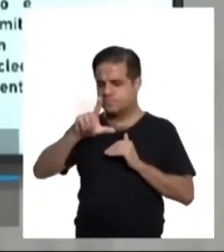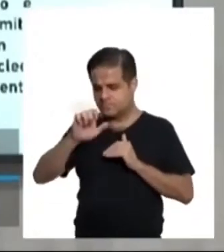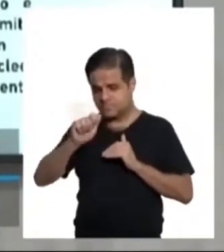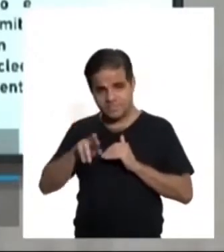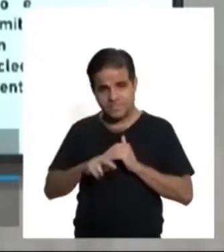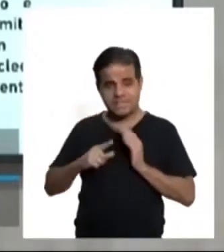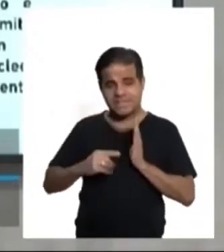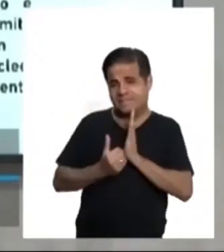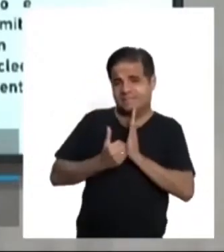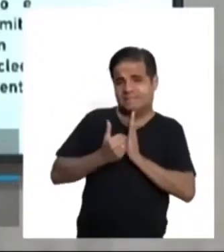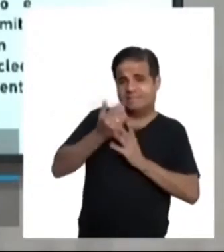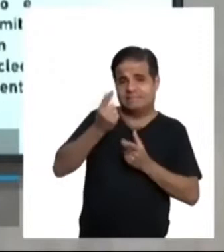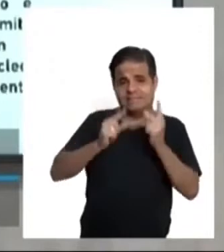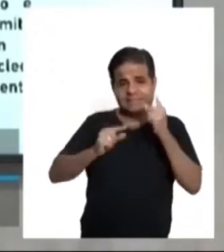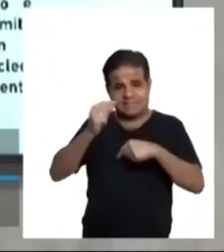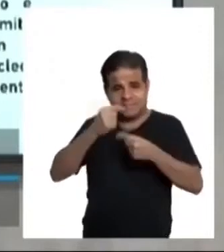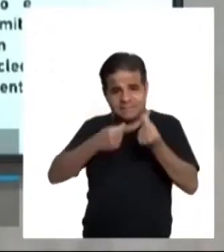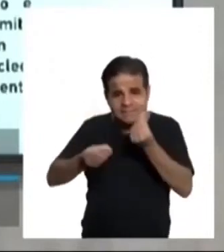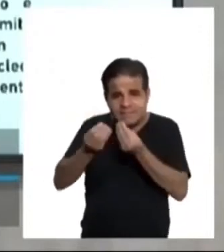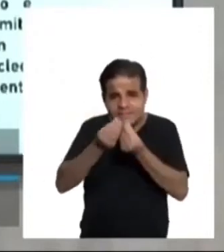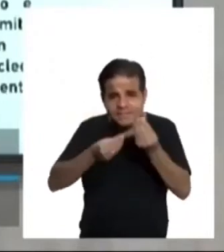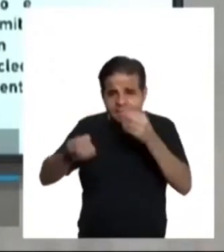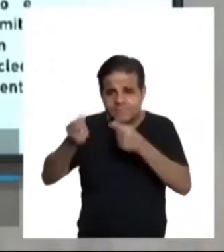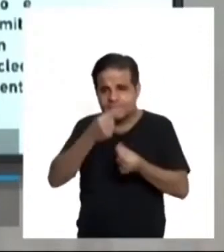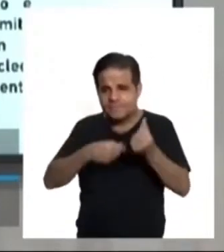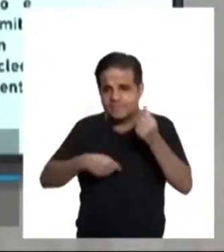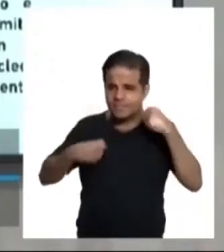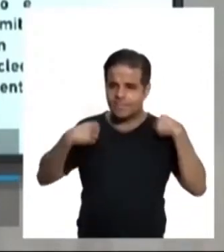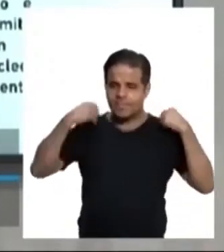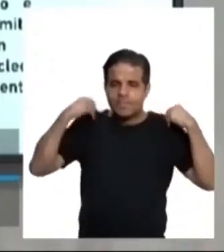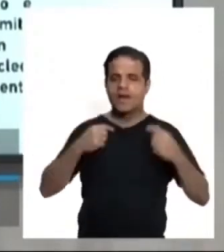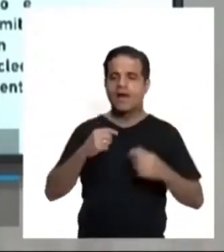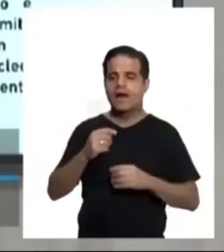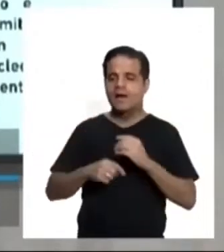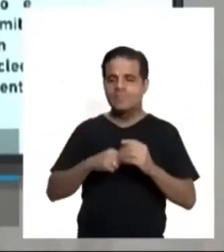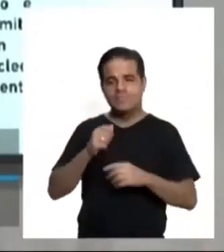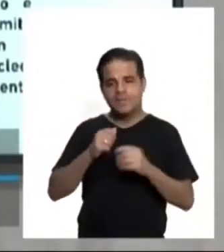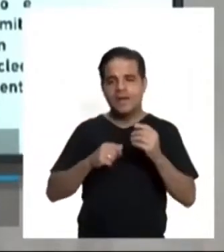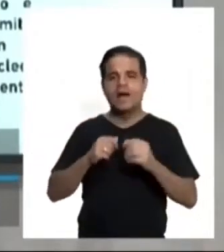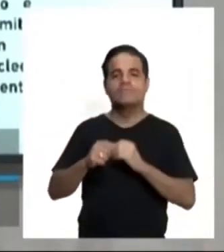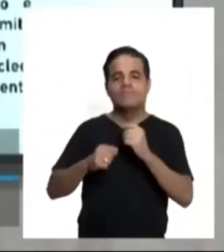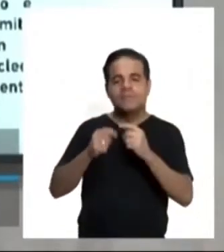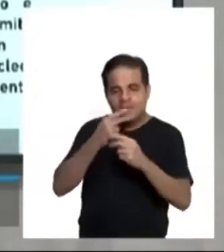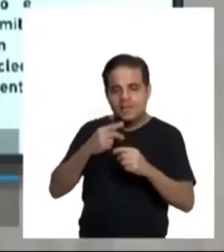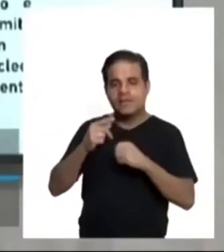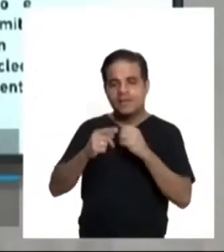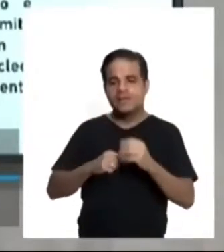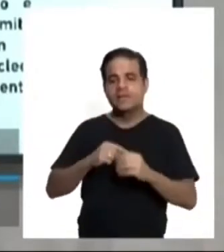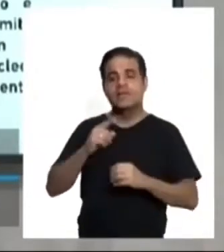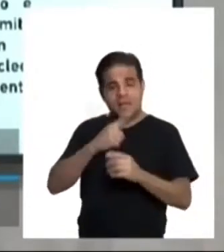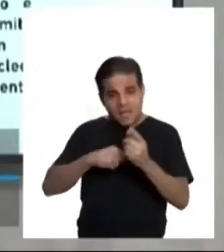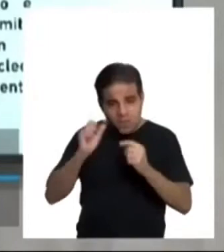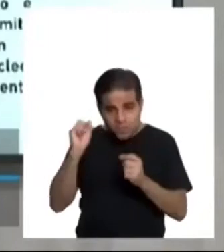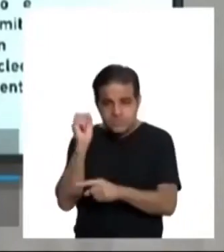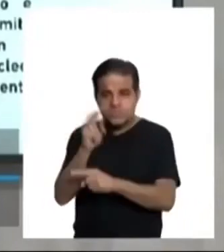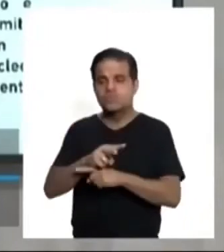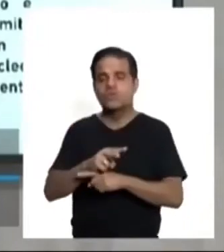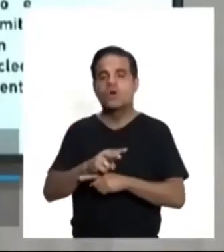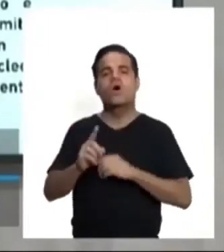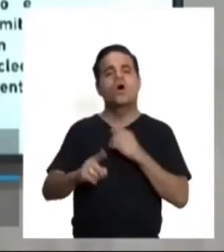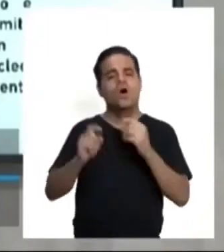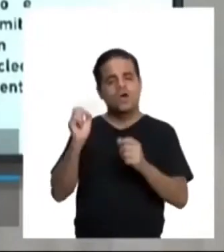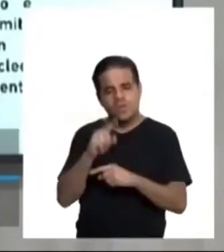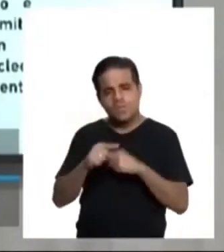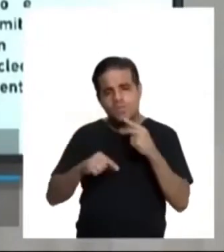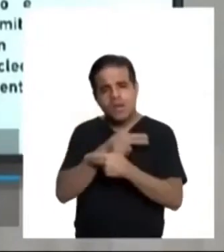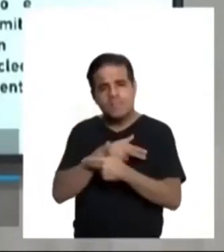excesso de partículas no núcleo e excesso de energia no núcleo. É isso que torna um elemento